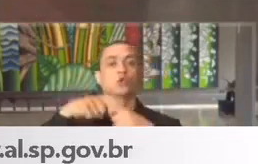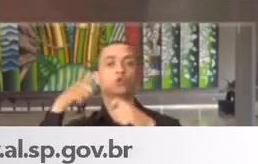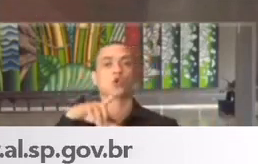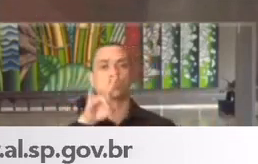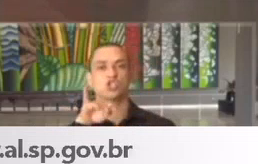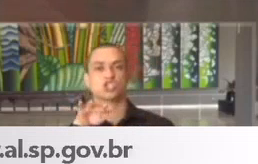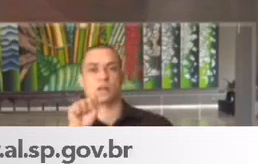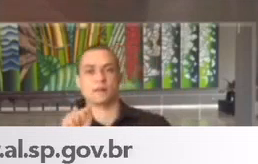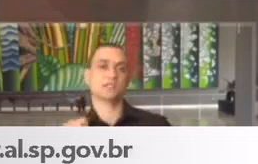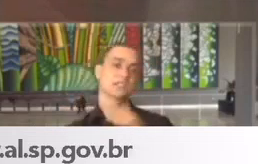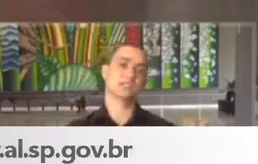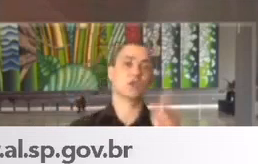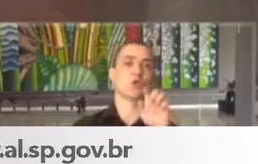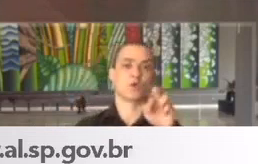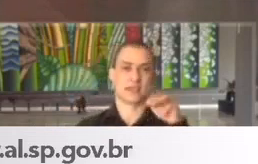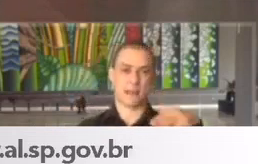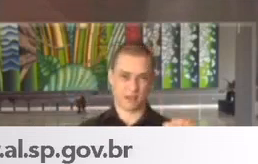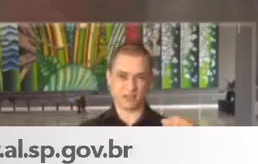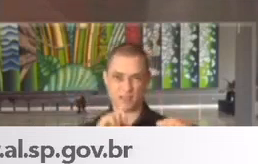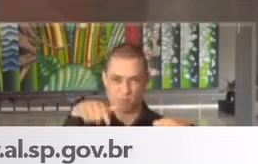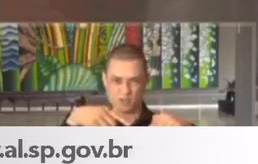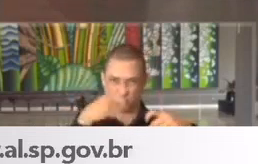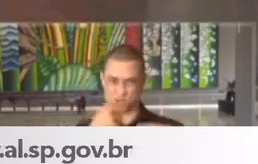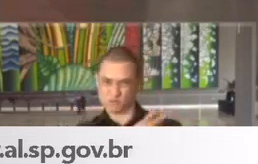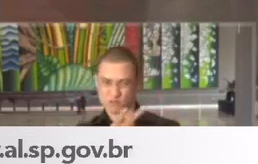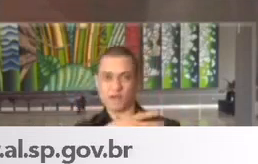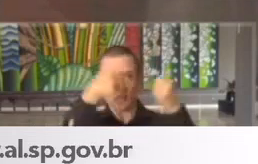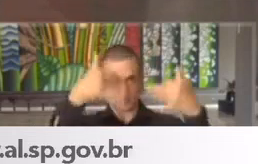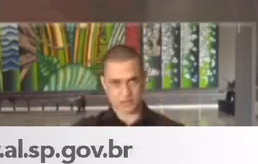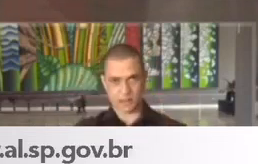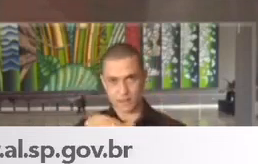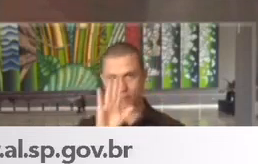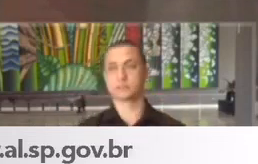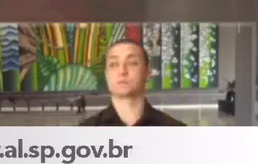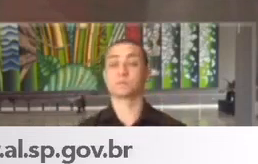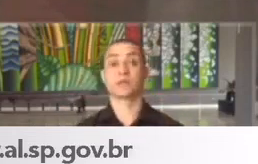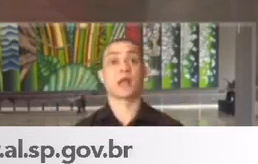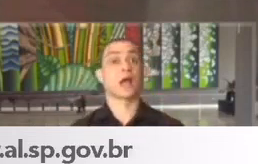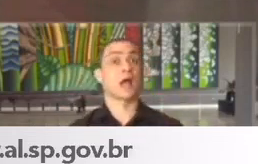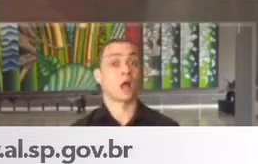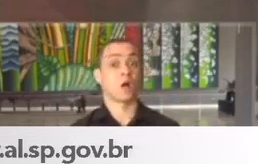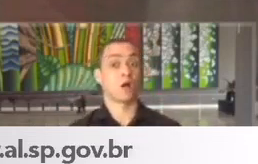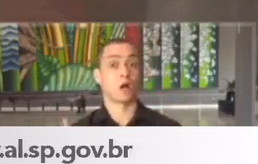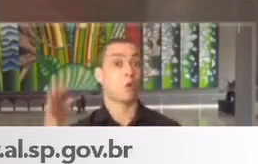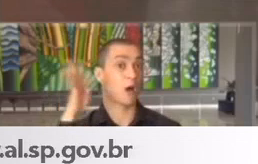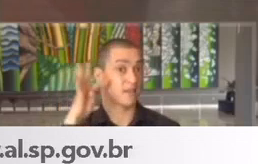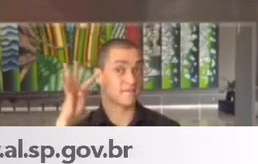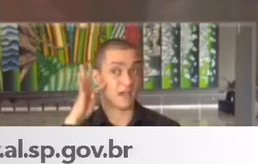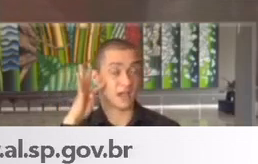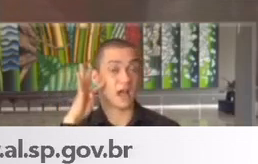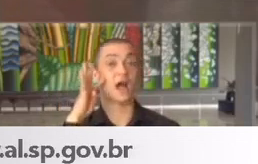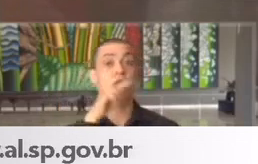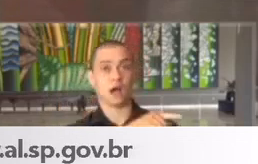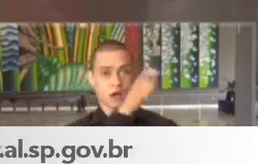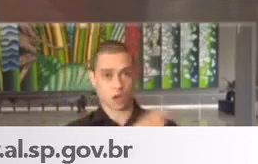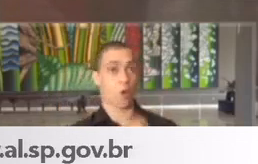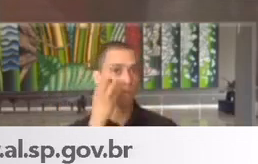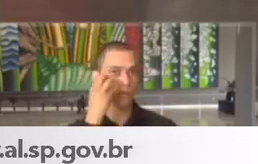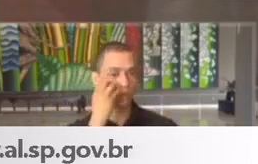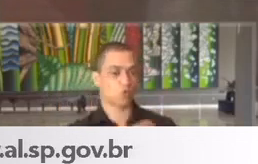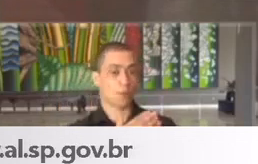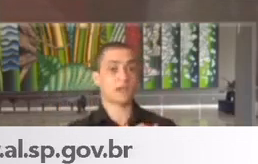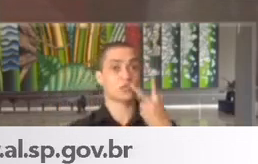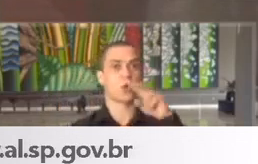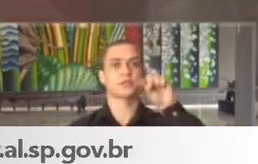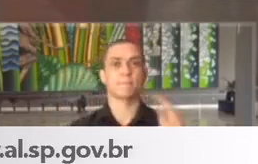poderão oferecer mais detalhes na sequência. Agora, a partir de quarta-feira, Bruno Covas, 2 mil exames